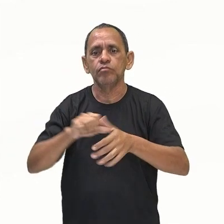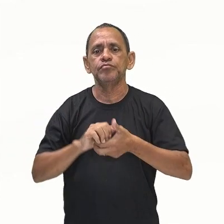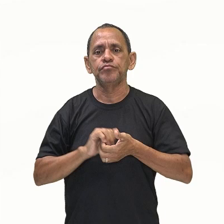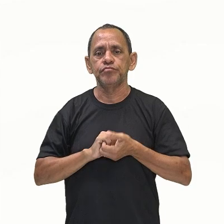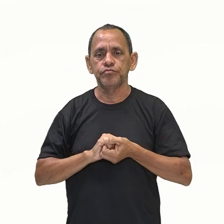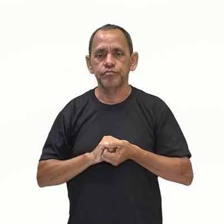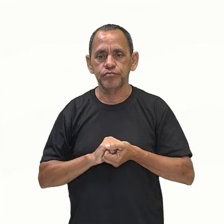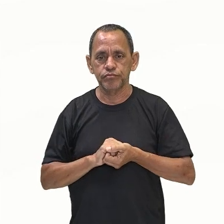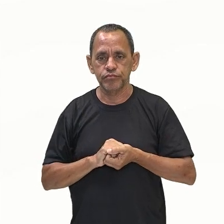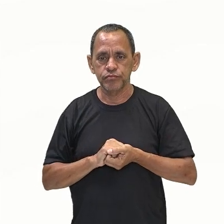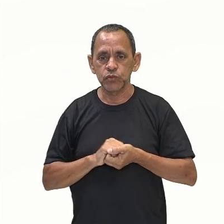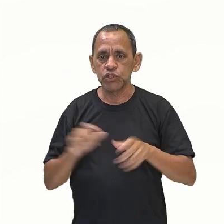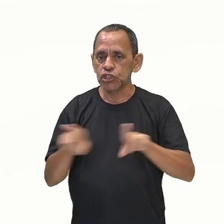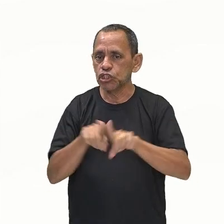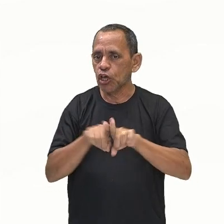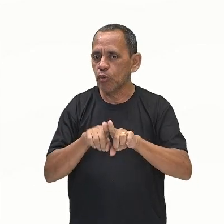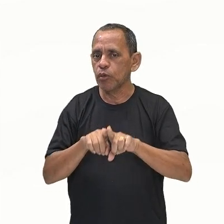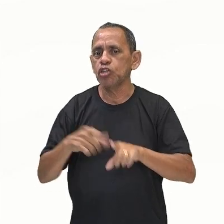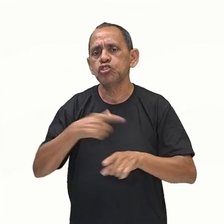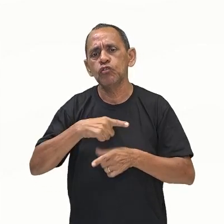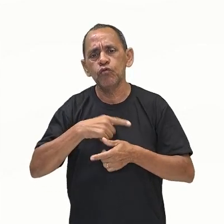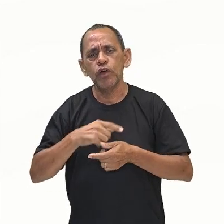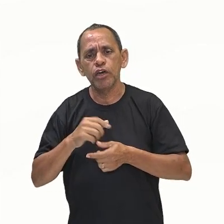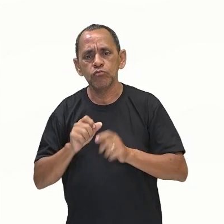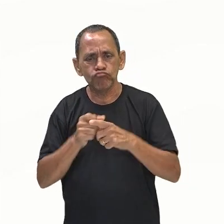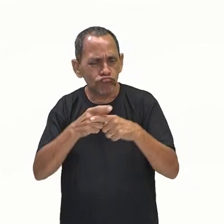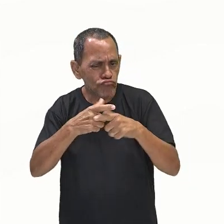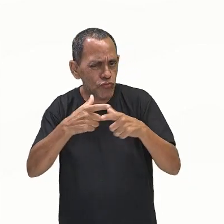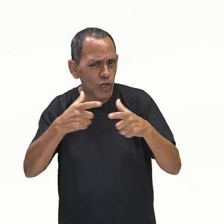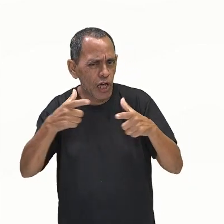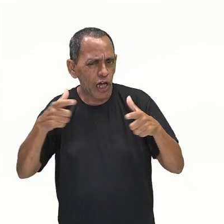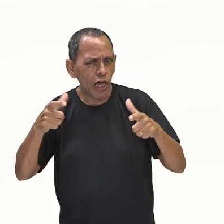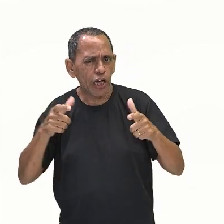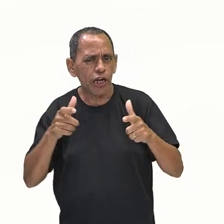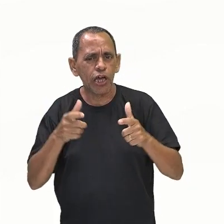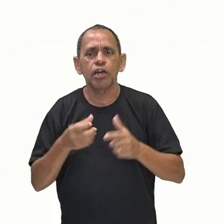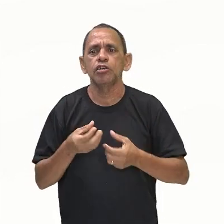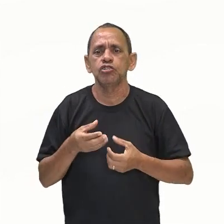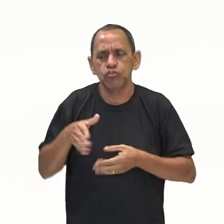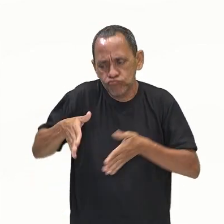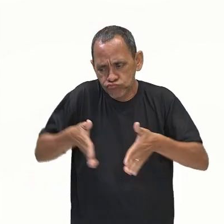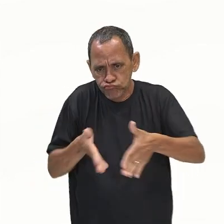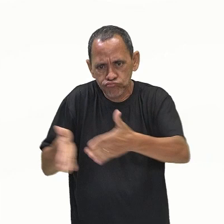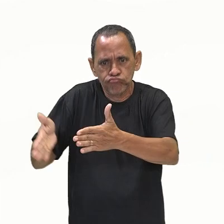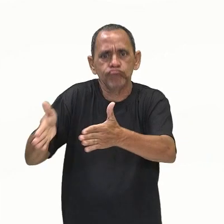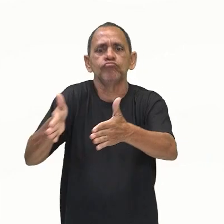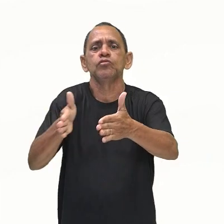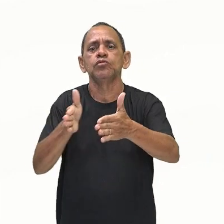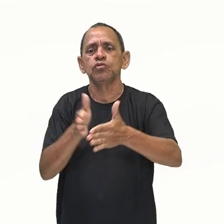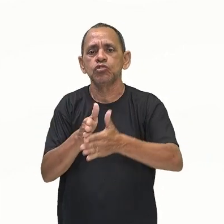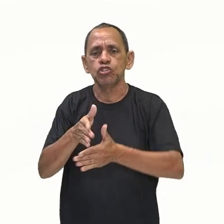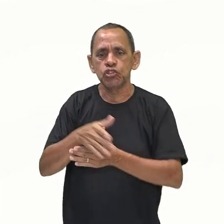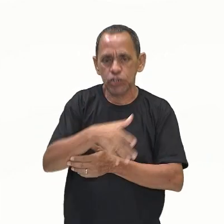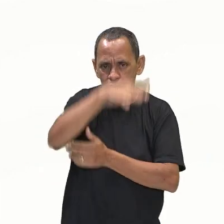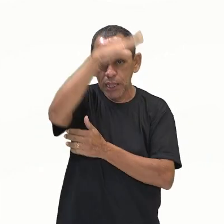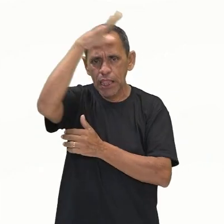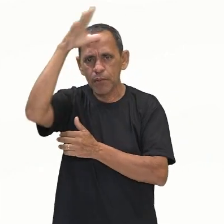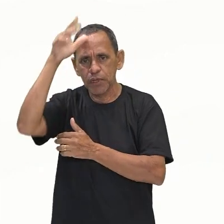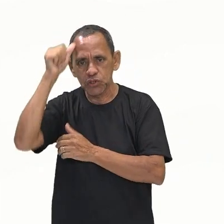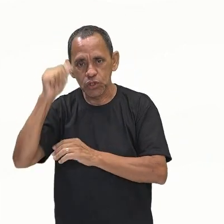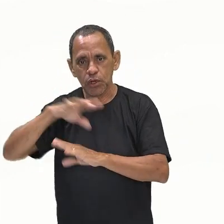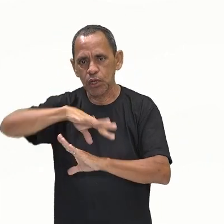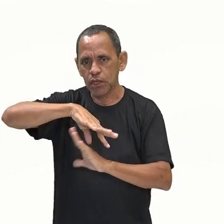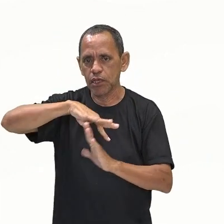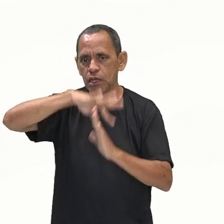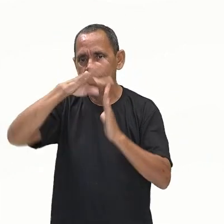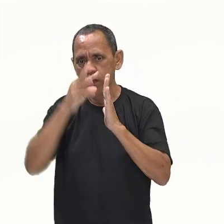portugueses realizaram, então, a primeira grande expedição pela Amazônia. E aí que a gente destaca a figura do Pedro Teixeira,